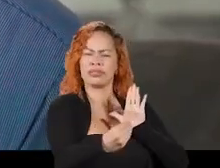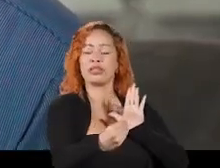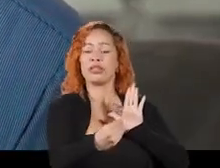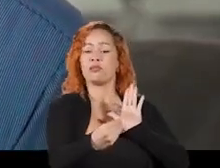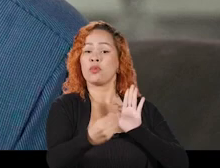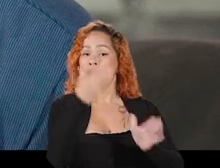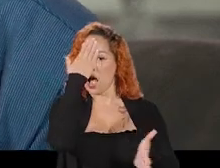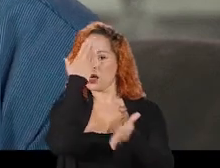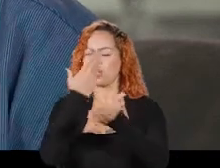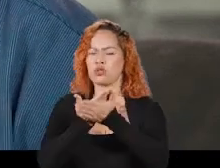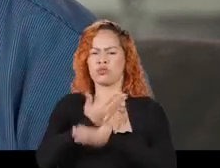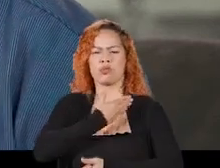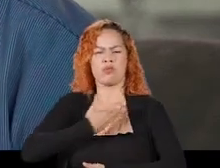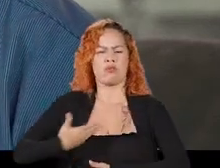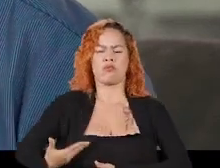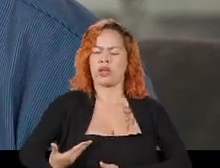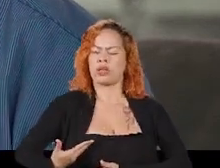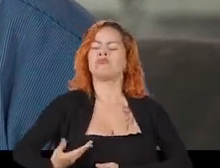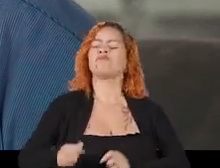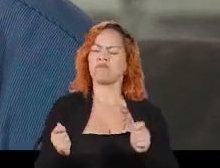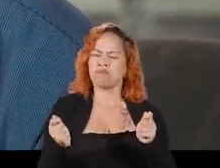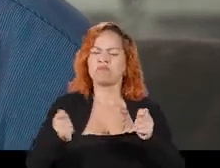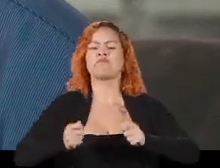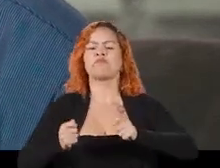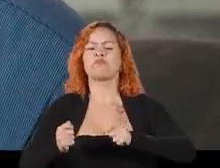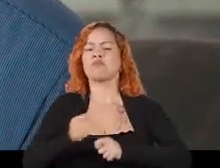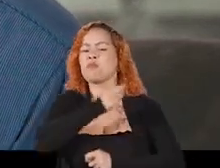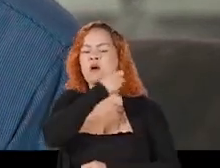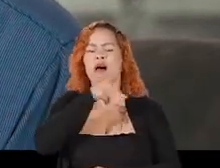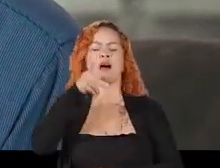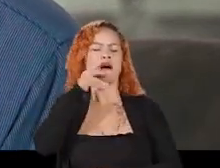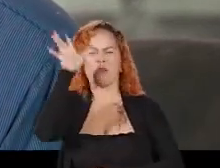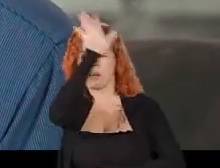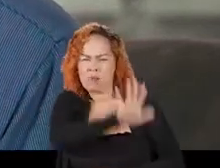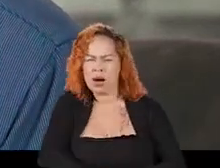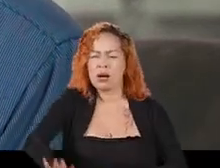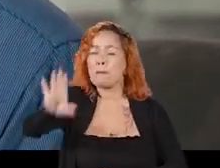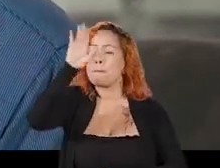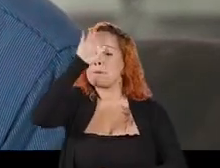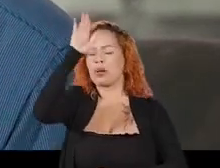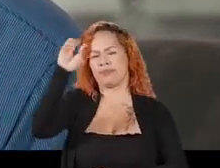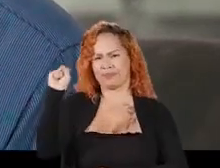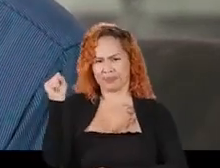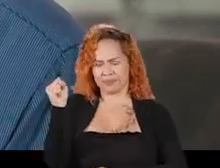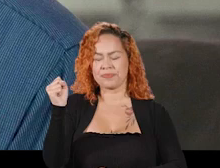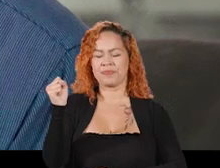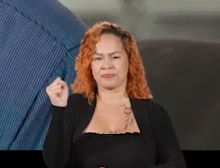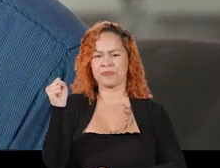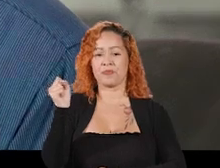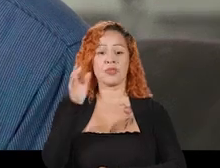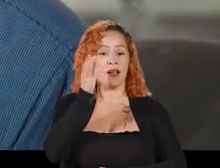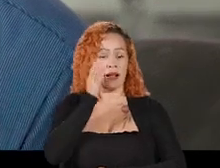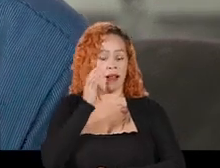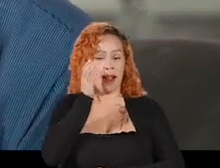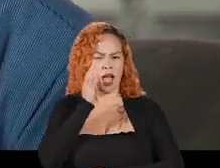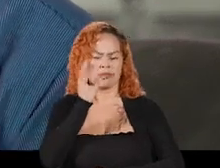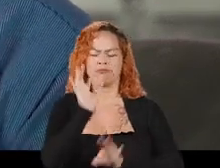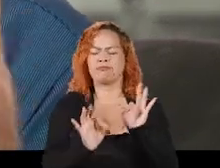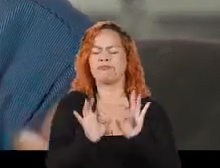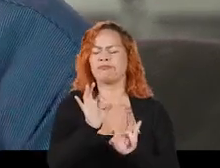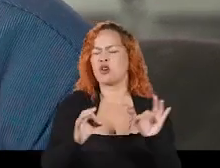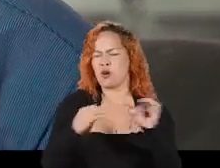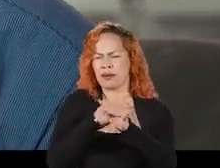Macapá. E vai ser, portanto, um grande governador para o Amapá inteiro e muito especialmente para Santana.